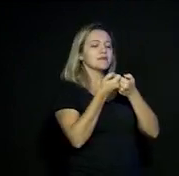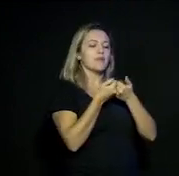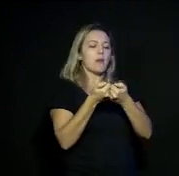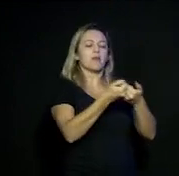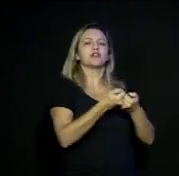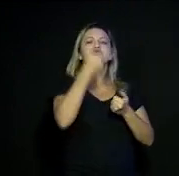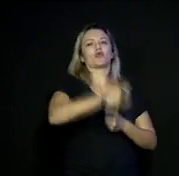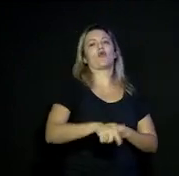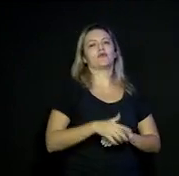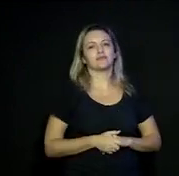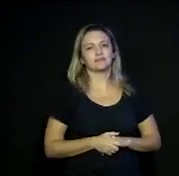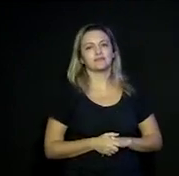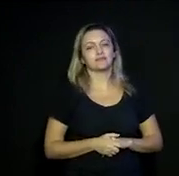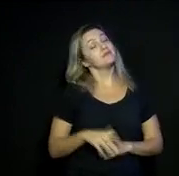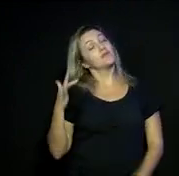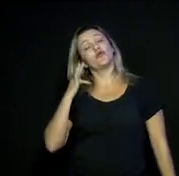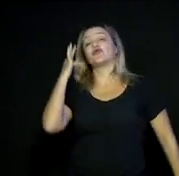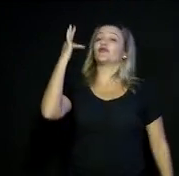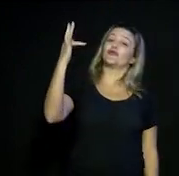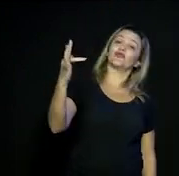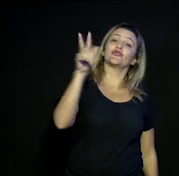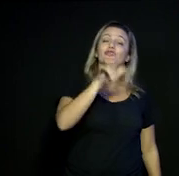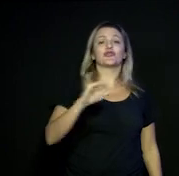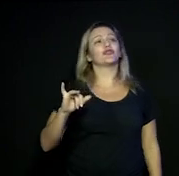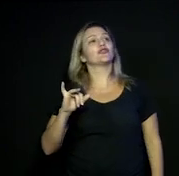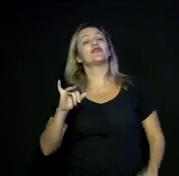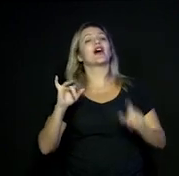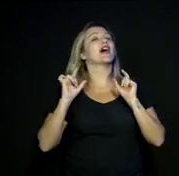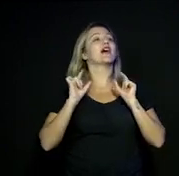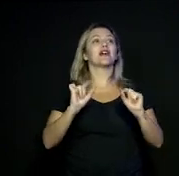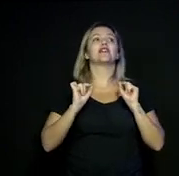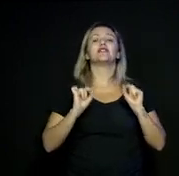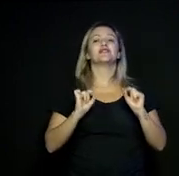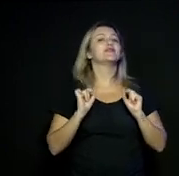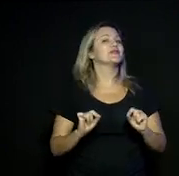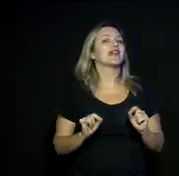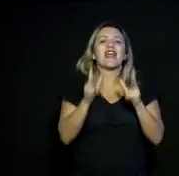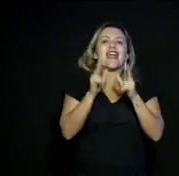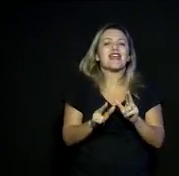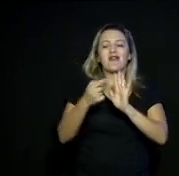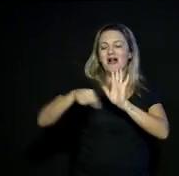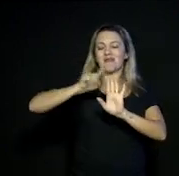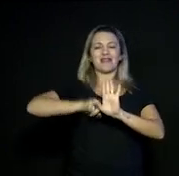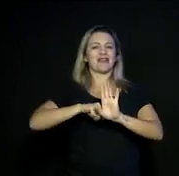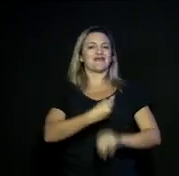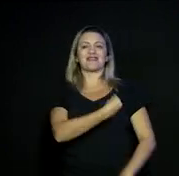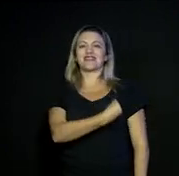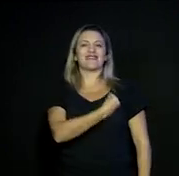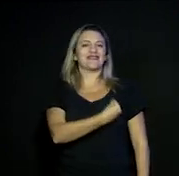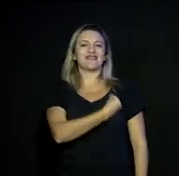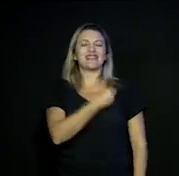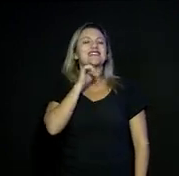Um dia, a morte vai chegar lá no nosso teclado e puff, stop. Será que ela apaga